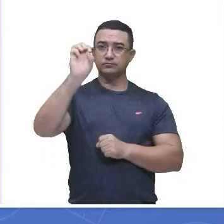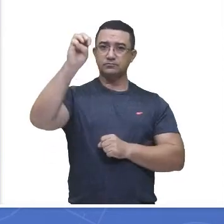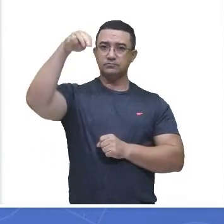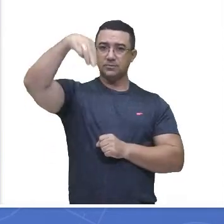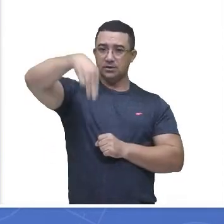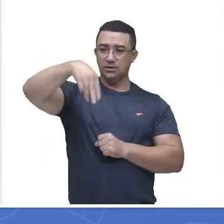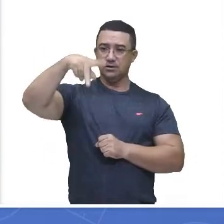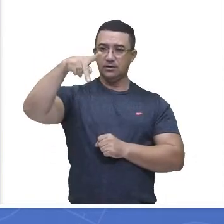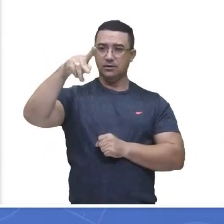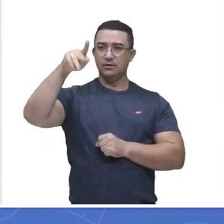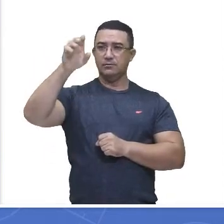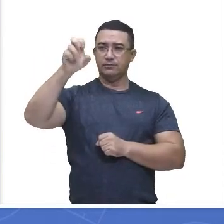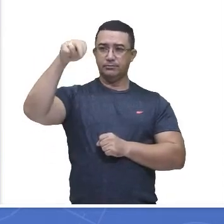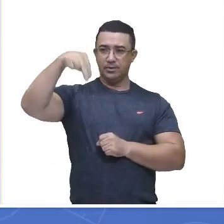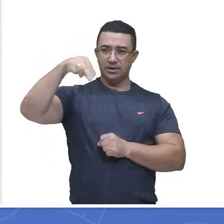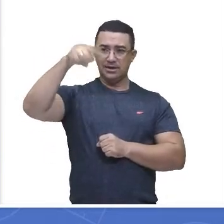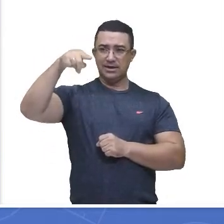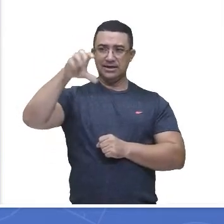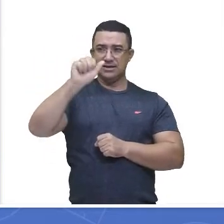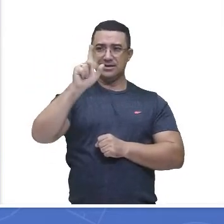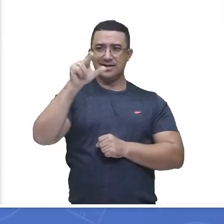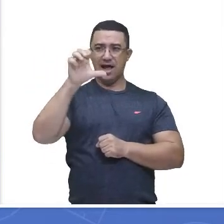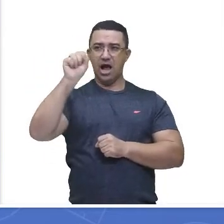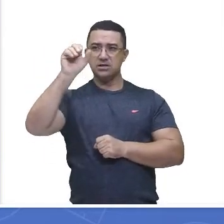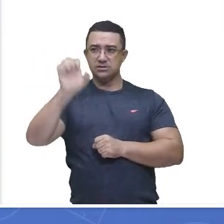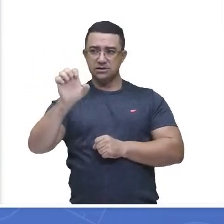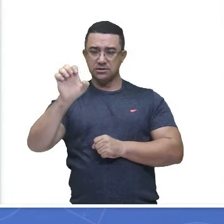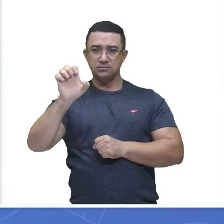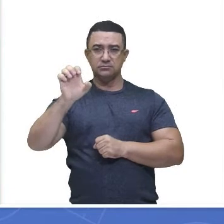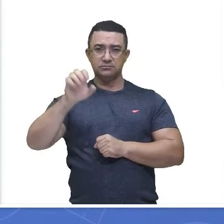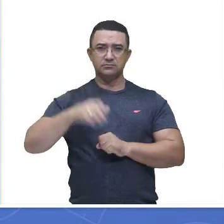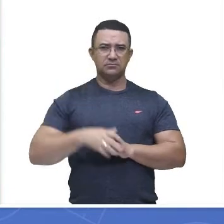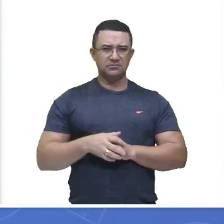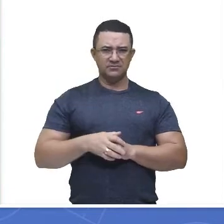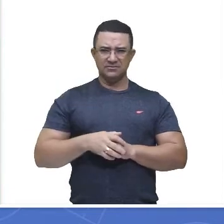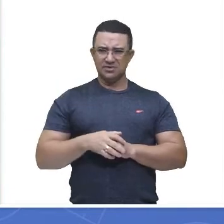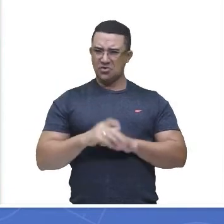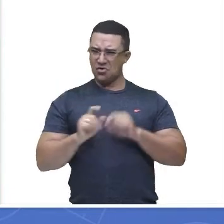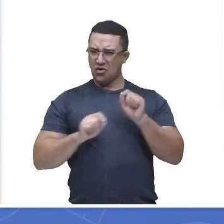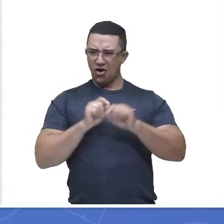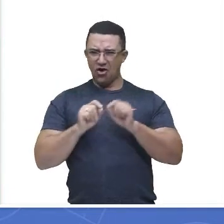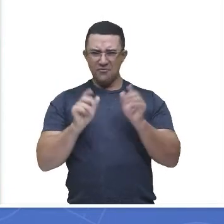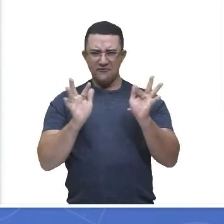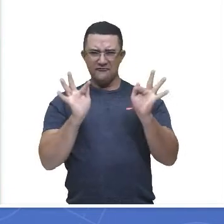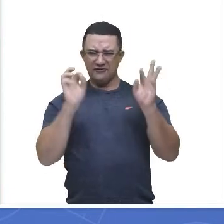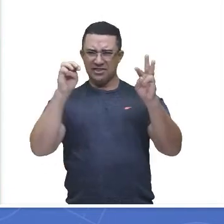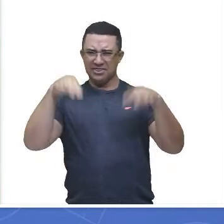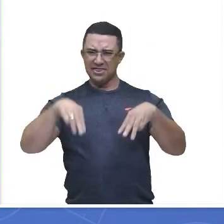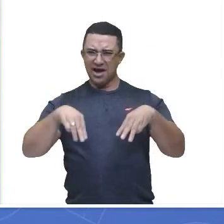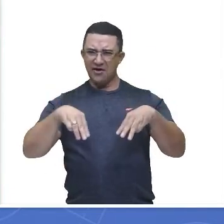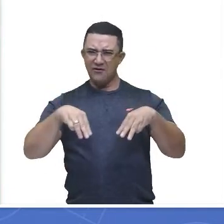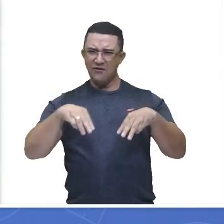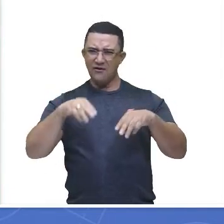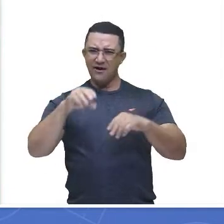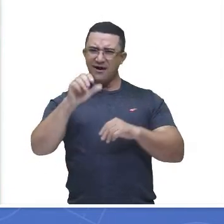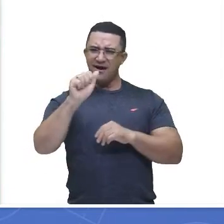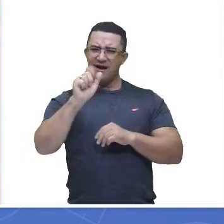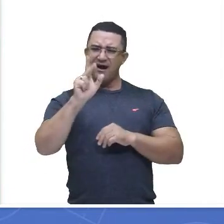professora, mas esse verbo termina em SE. Eu nunca vi, não. Observe, esse verbo é um